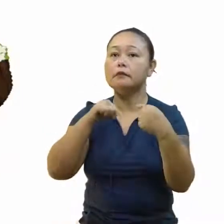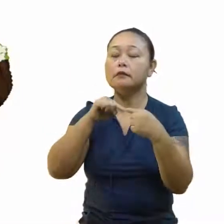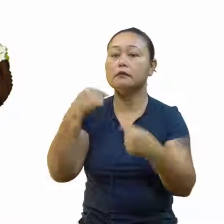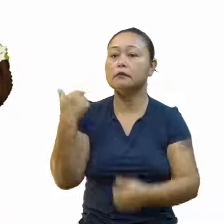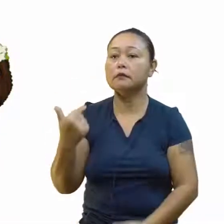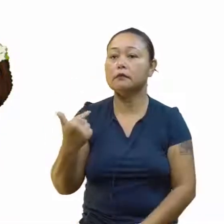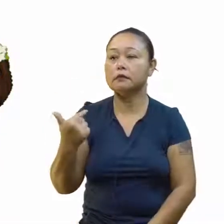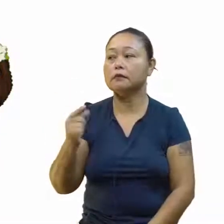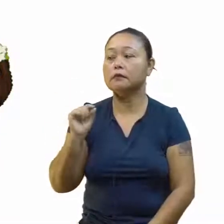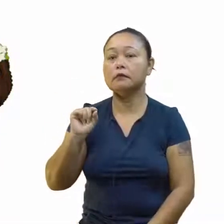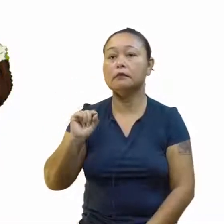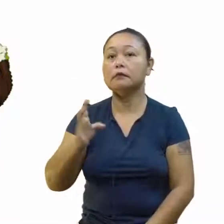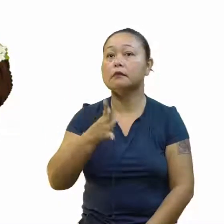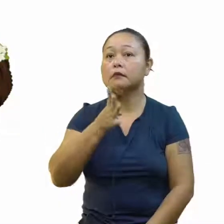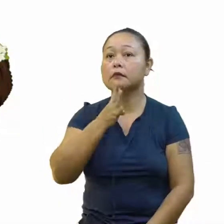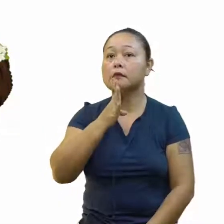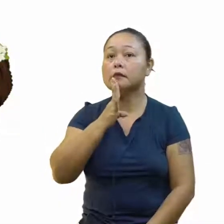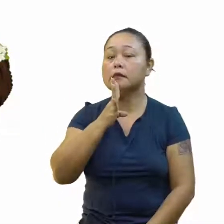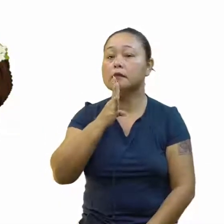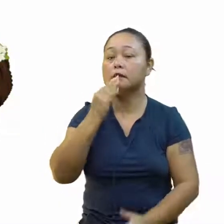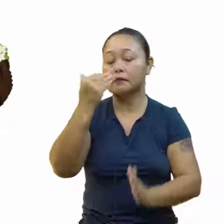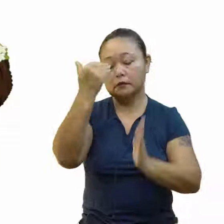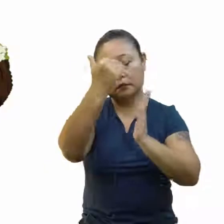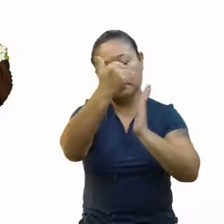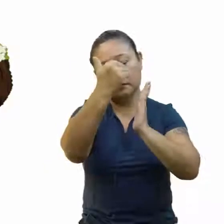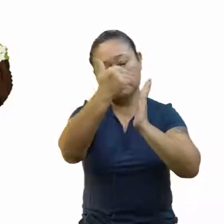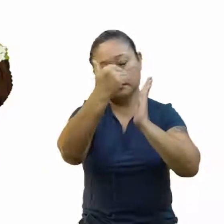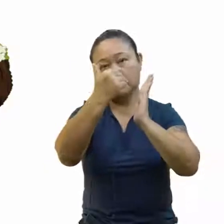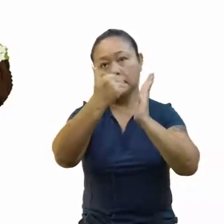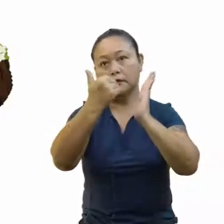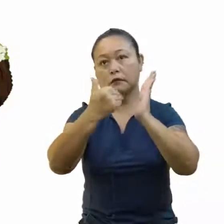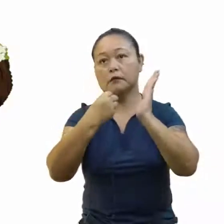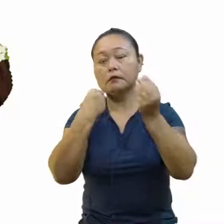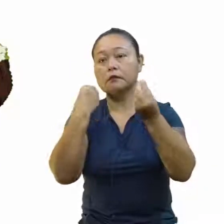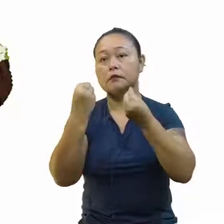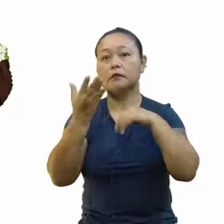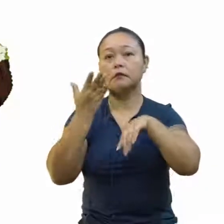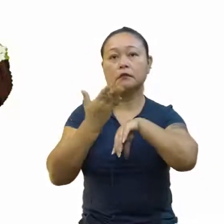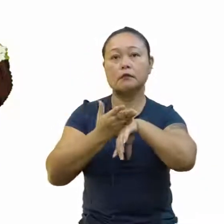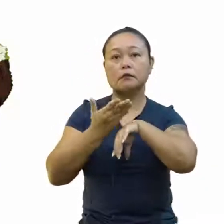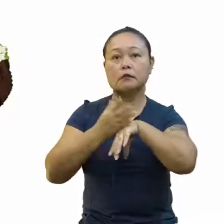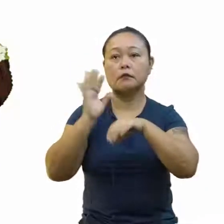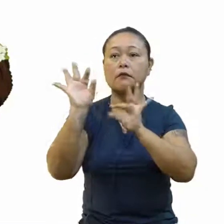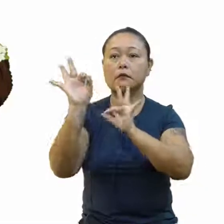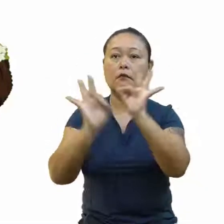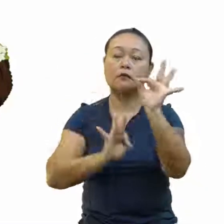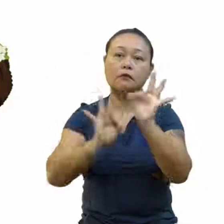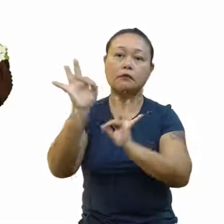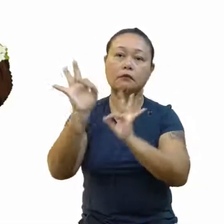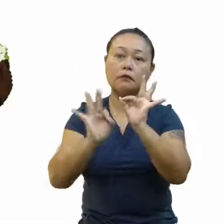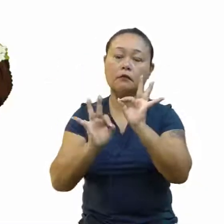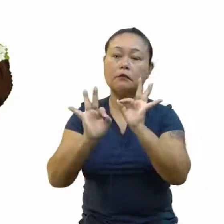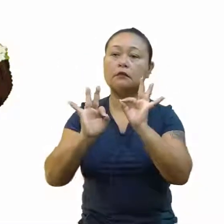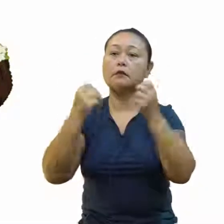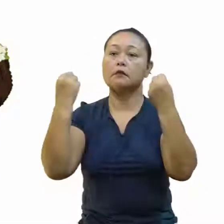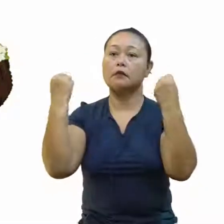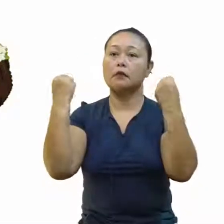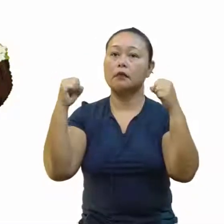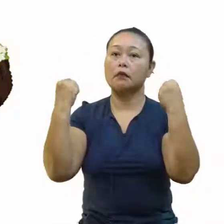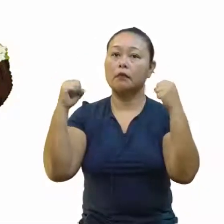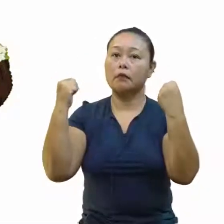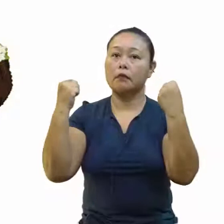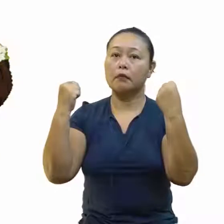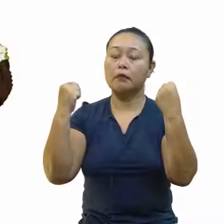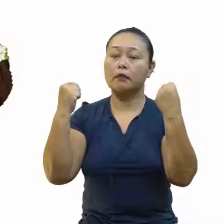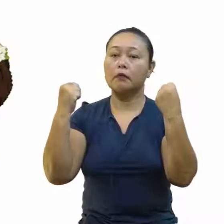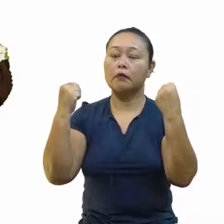2, vamos conhecer as diretrizes para a prática da atividade física sistematizada.